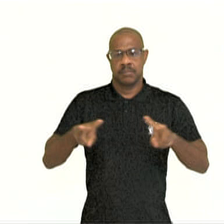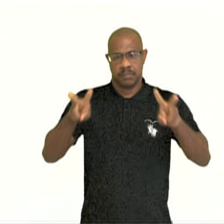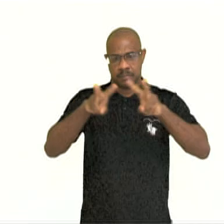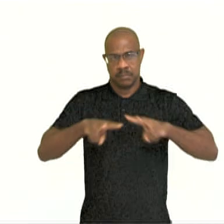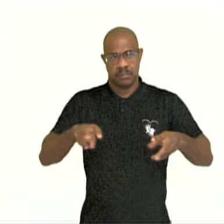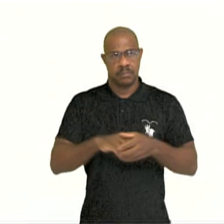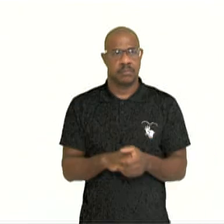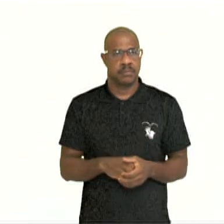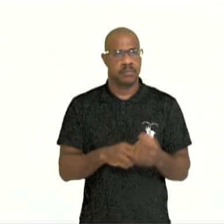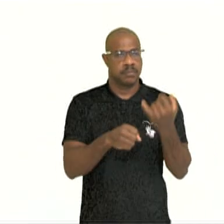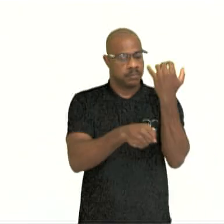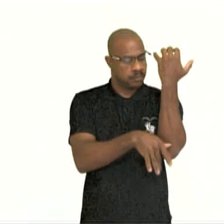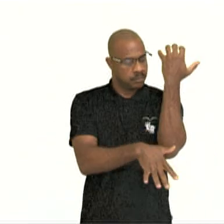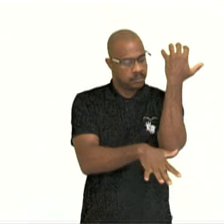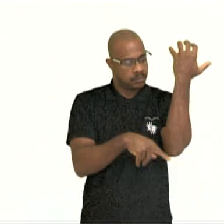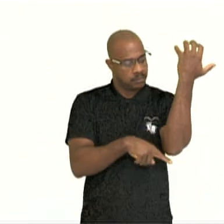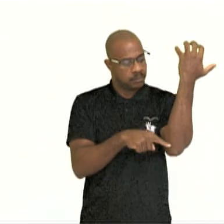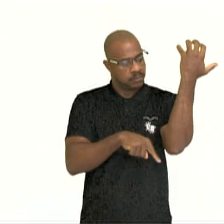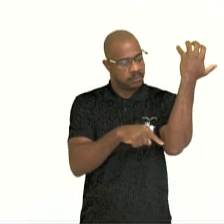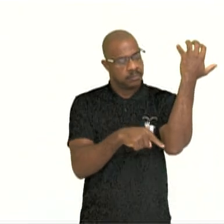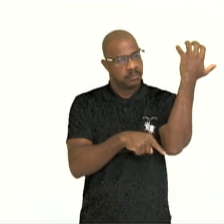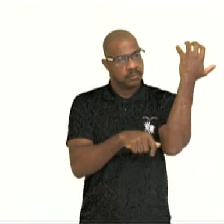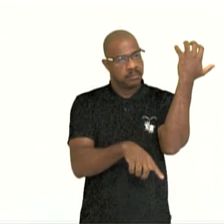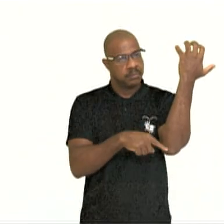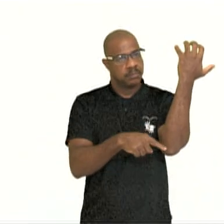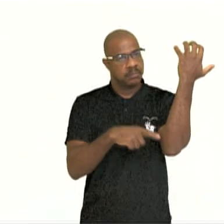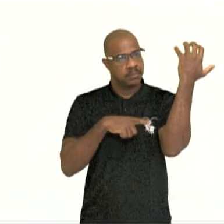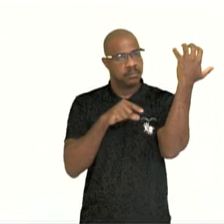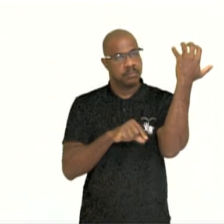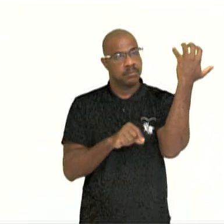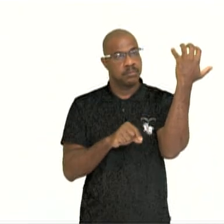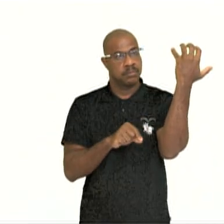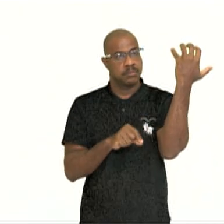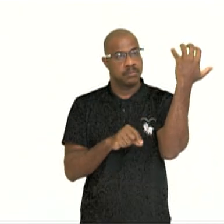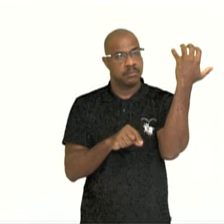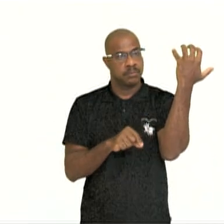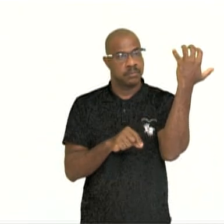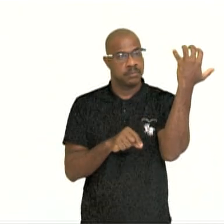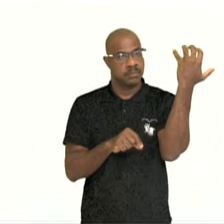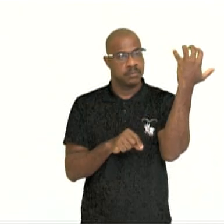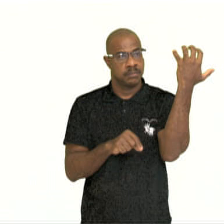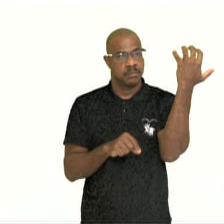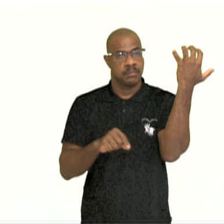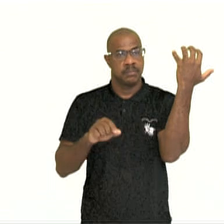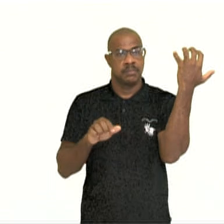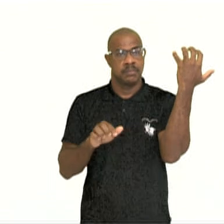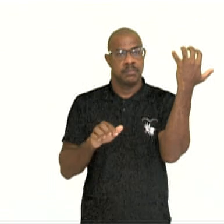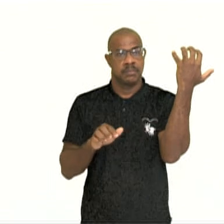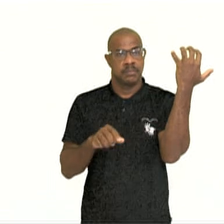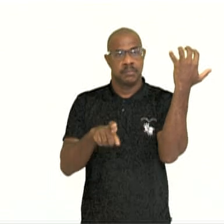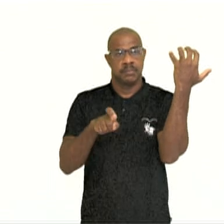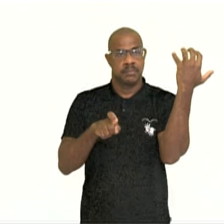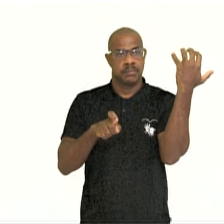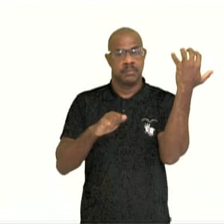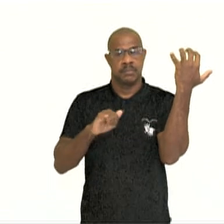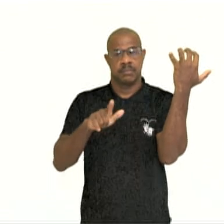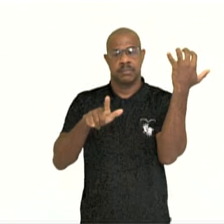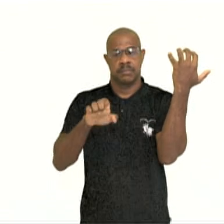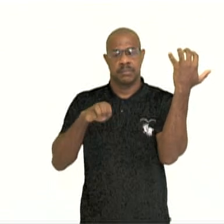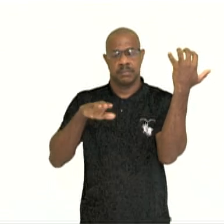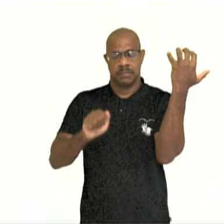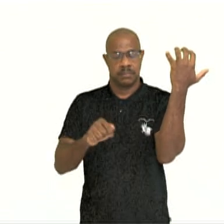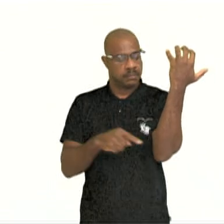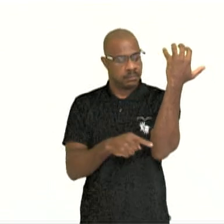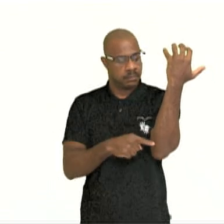a região da raiz dessa planta, nós temos então o floema e o xilema, vocês estão lembrados que são os vasos condutores de